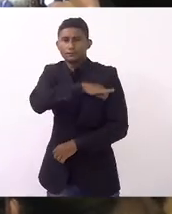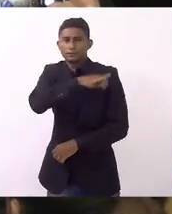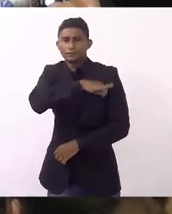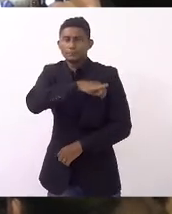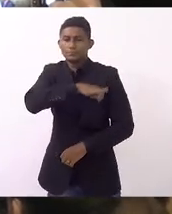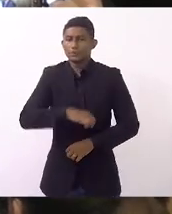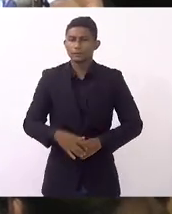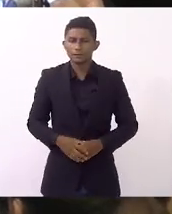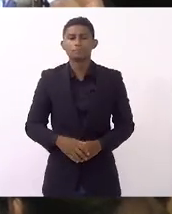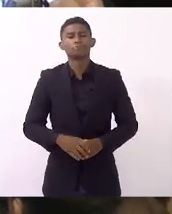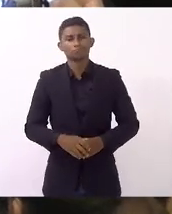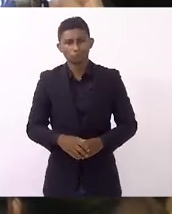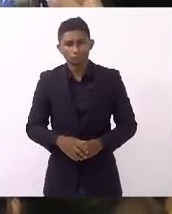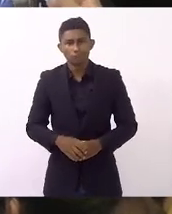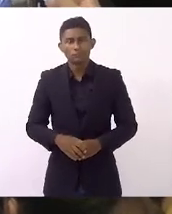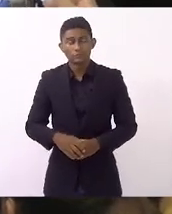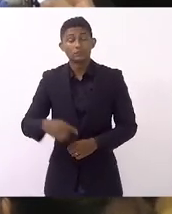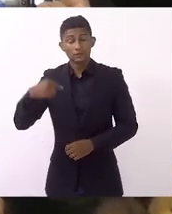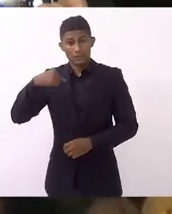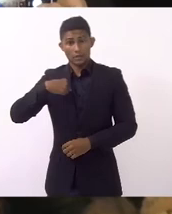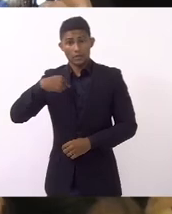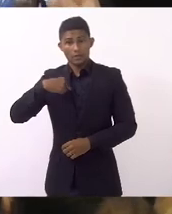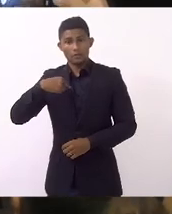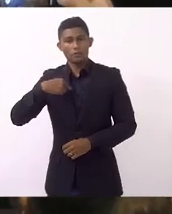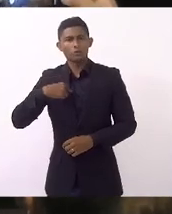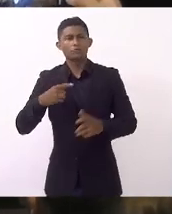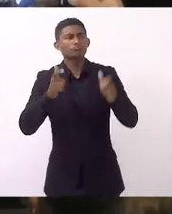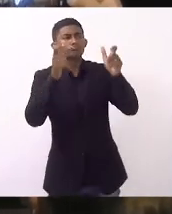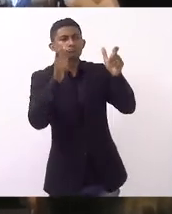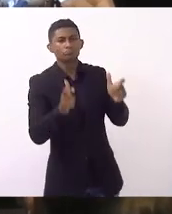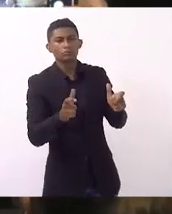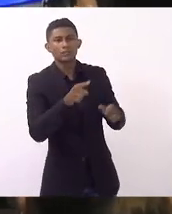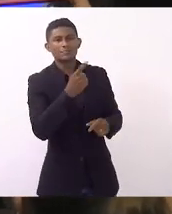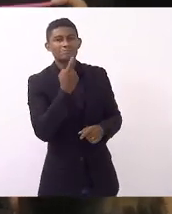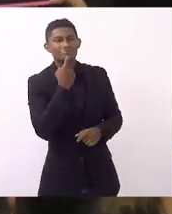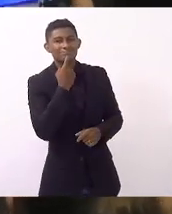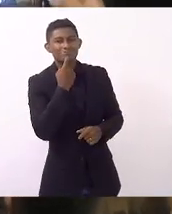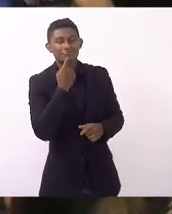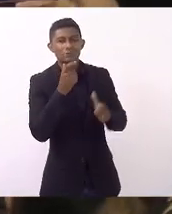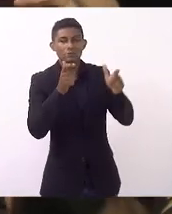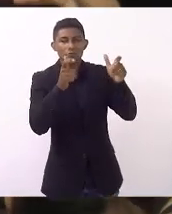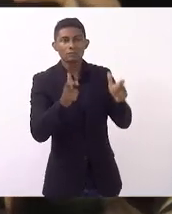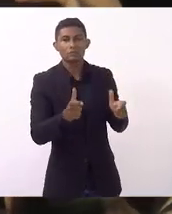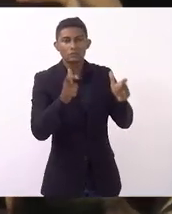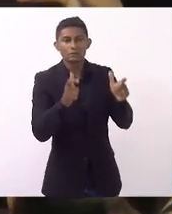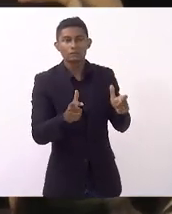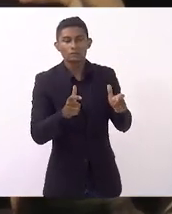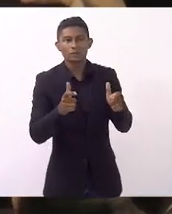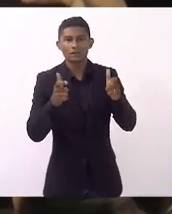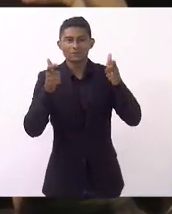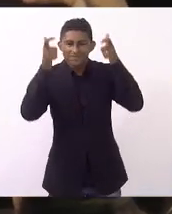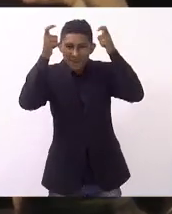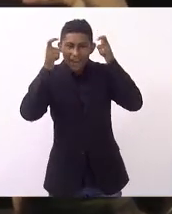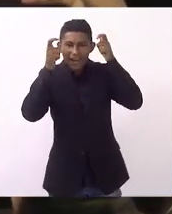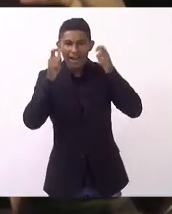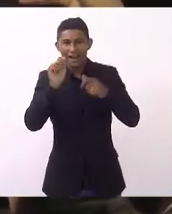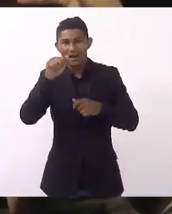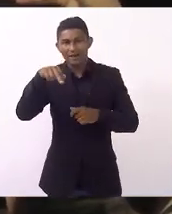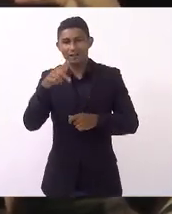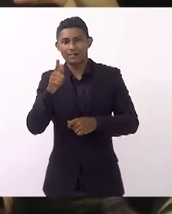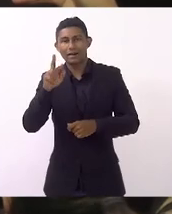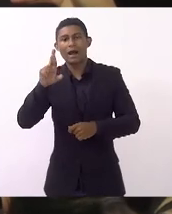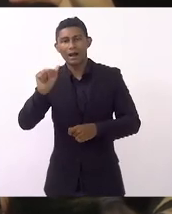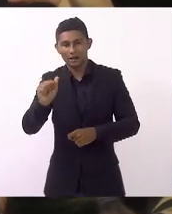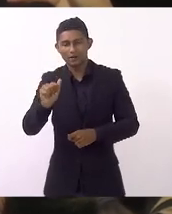nos últimos dias. Eu estava, inclusive, próximo da região de Angra dos Reis, falei, inclusive, com a deputada Célia Jordão, no calor da